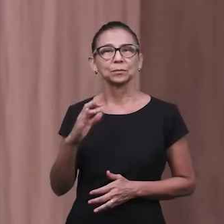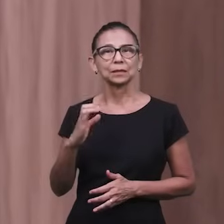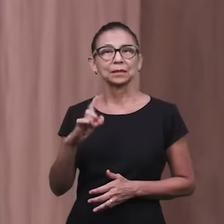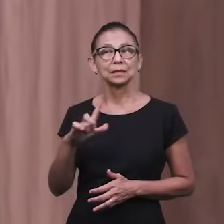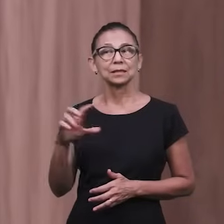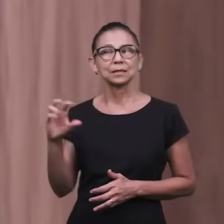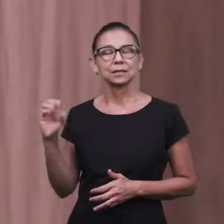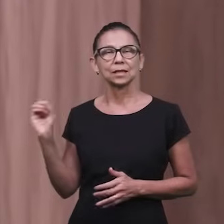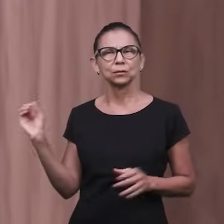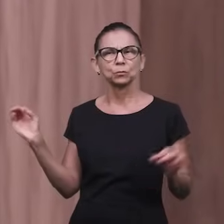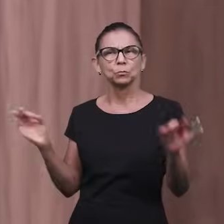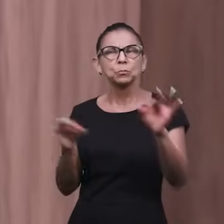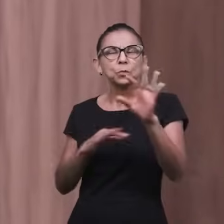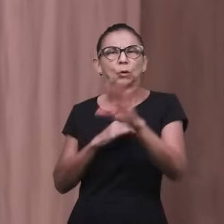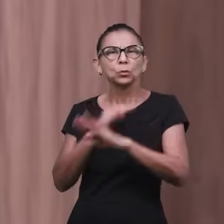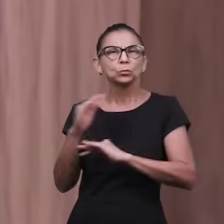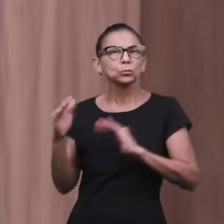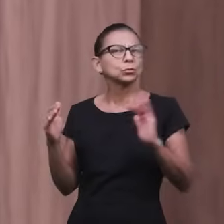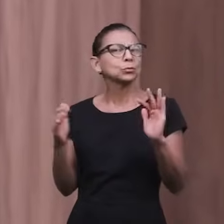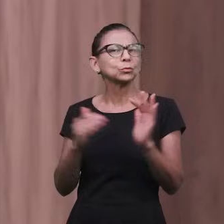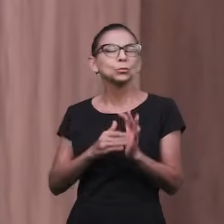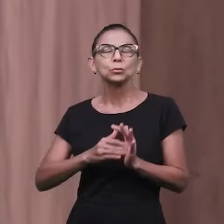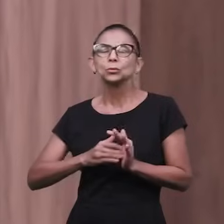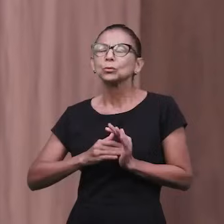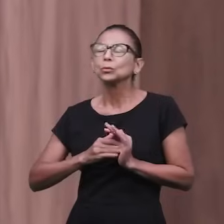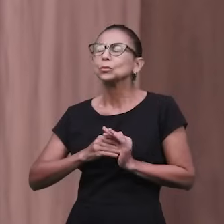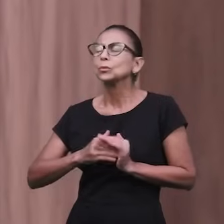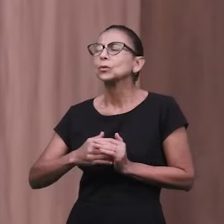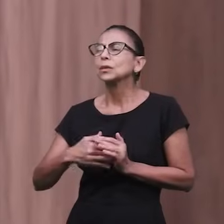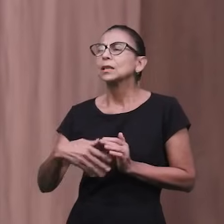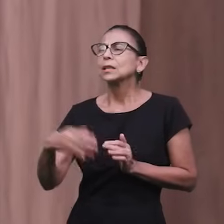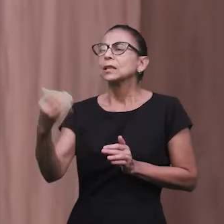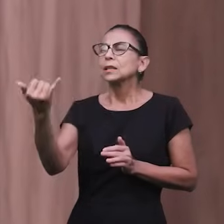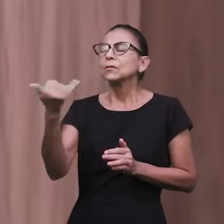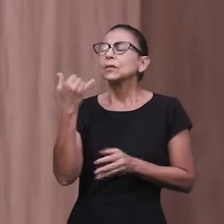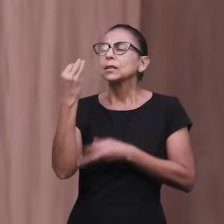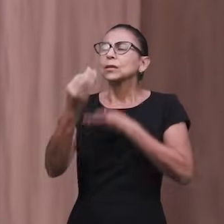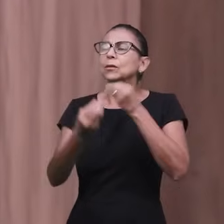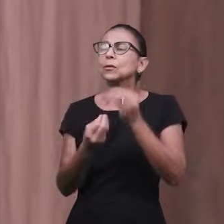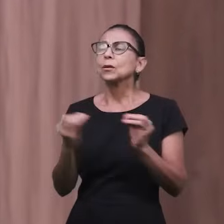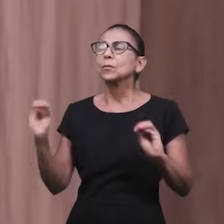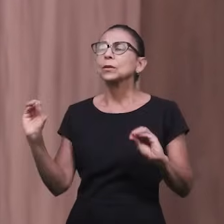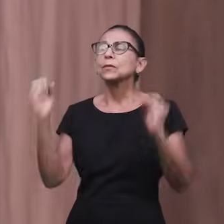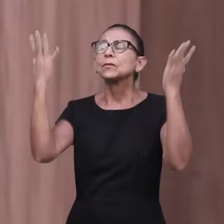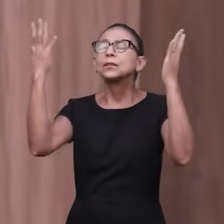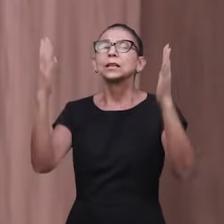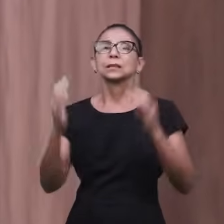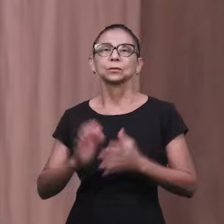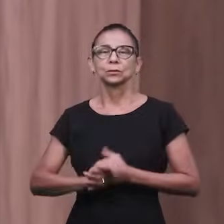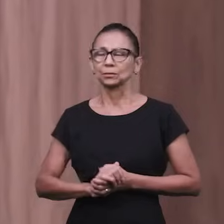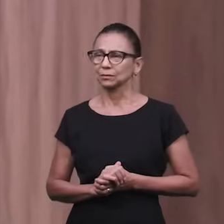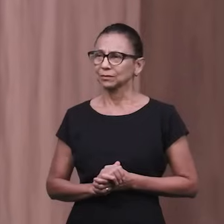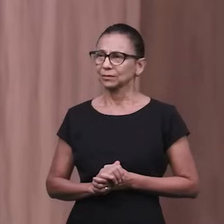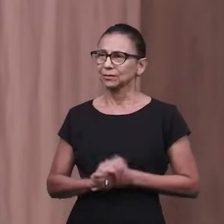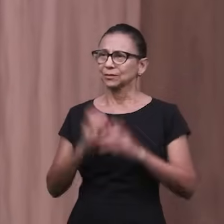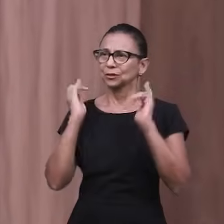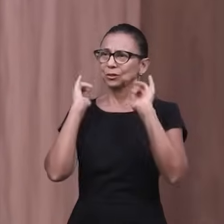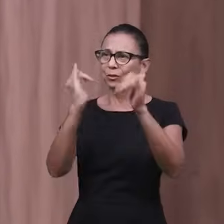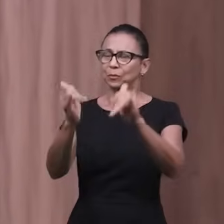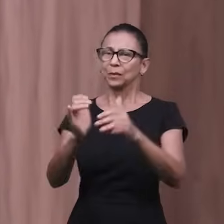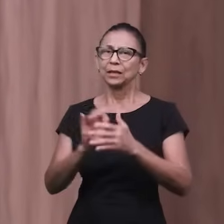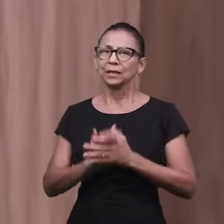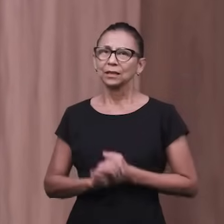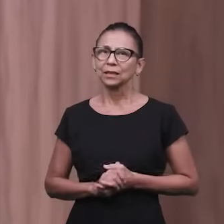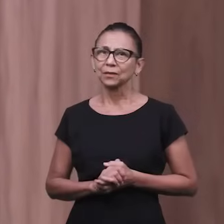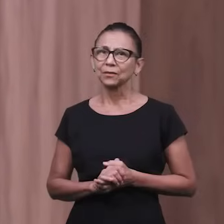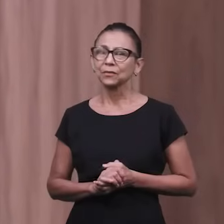aí, ó, microfone ligado, câmera aberta. Meu irmão Marcelo, como que foi o evento aí, Trombetas e Festas, em Minas Gerais? Como é que foi o trabalho